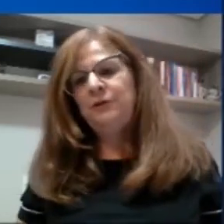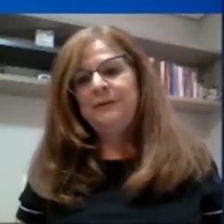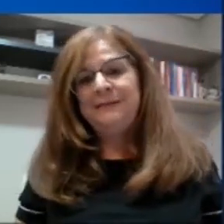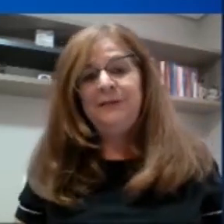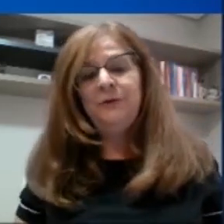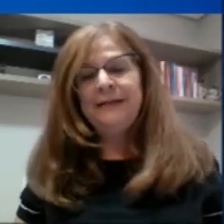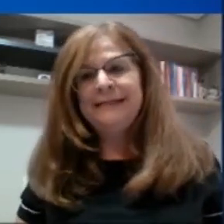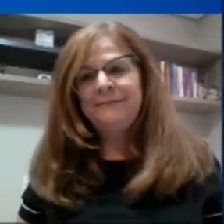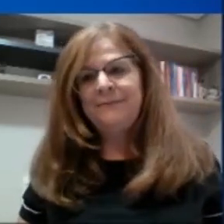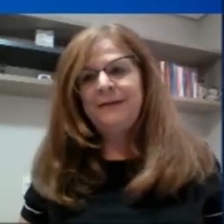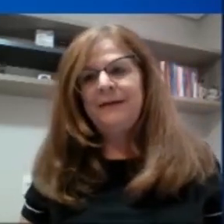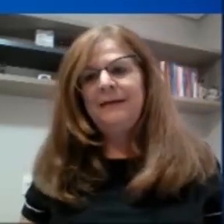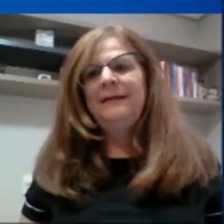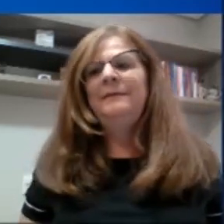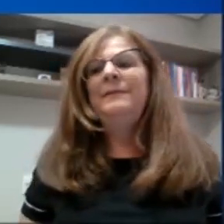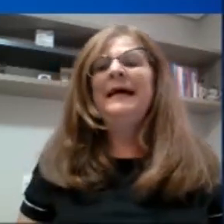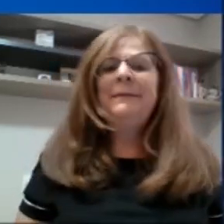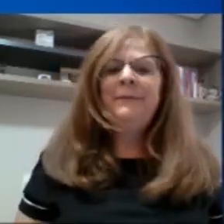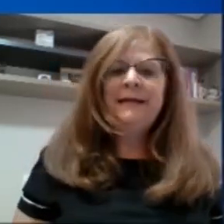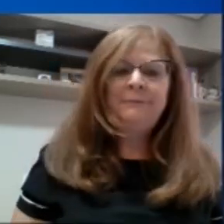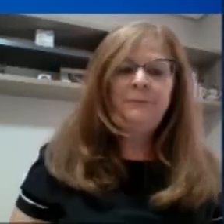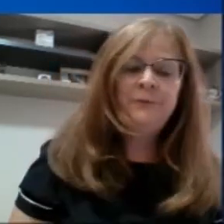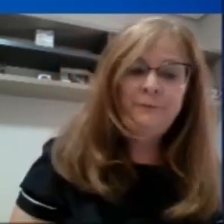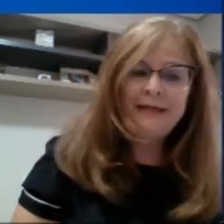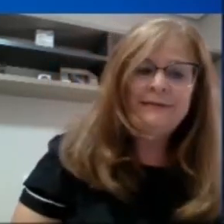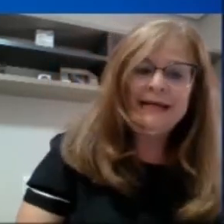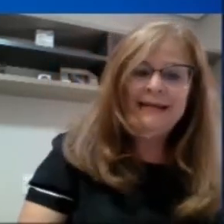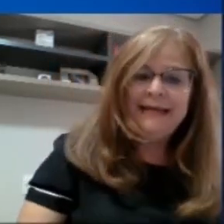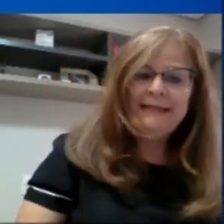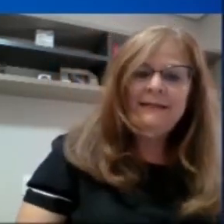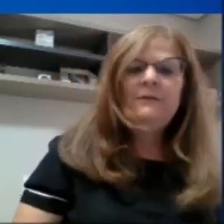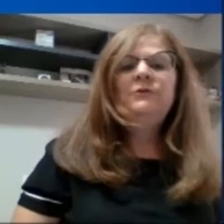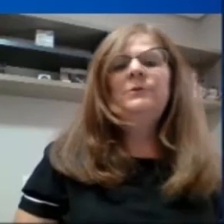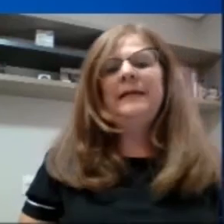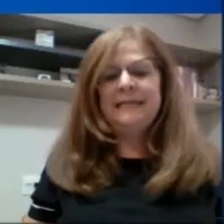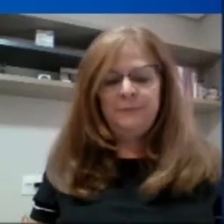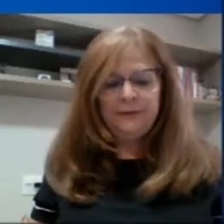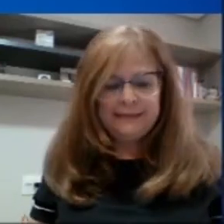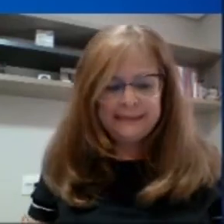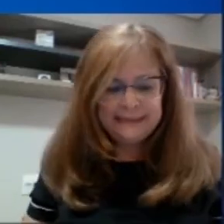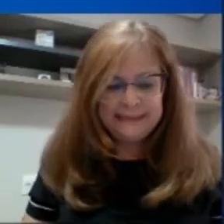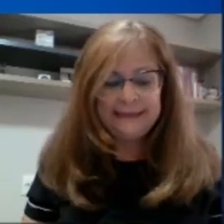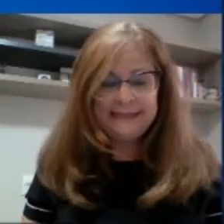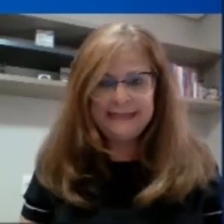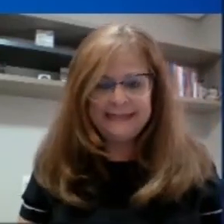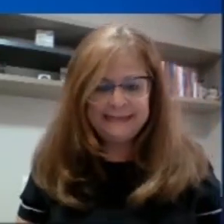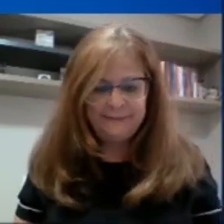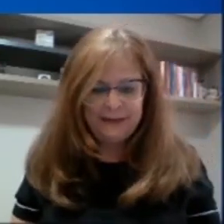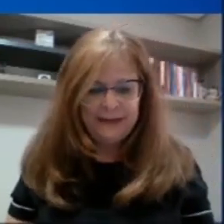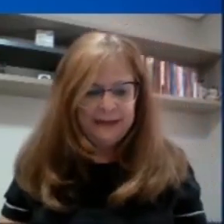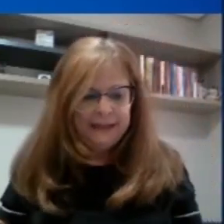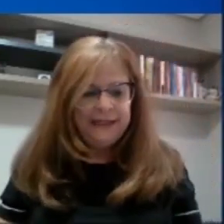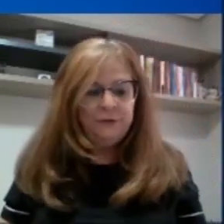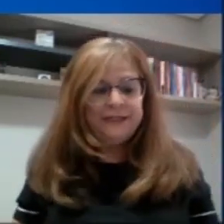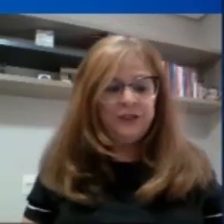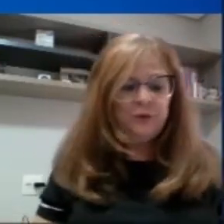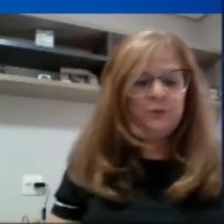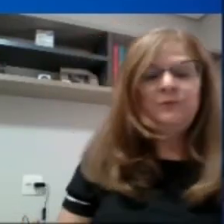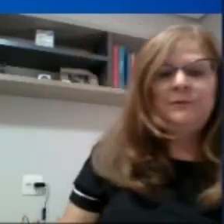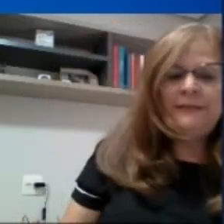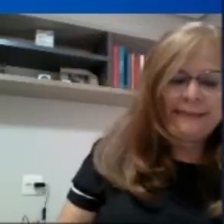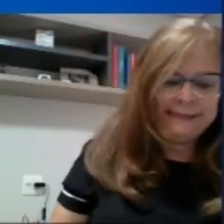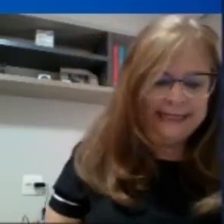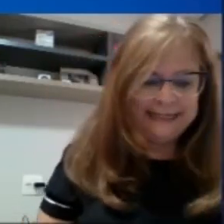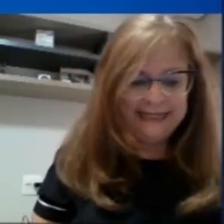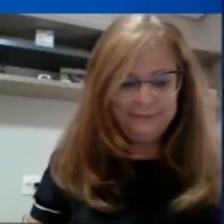abril de 2002, lá por meio da lei número 10.436. E no artigo